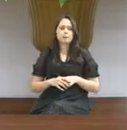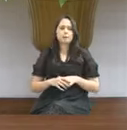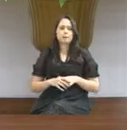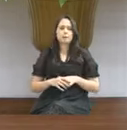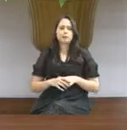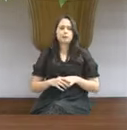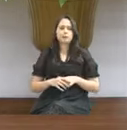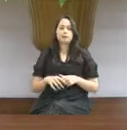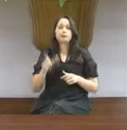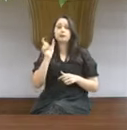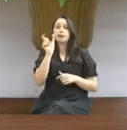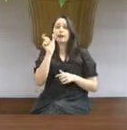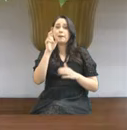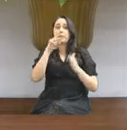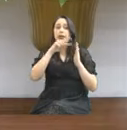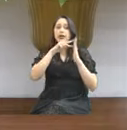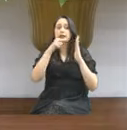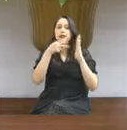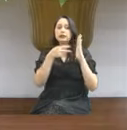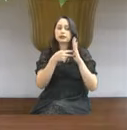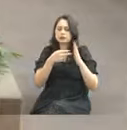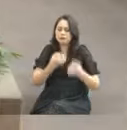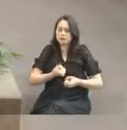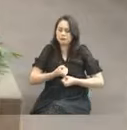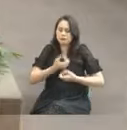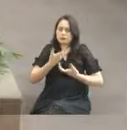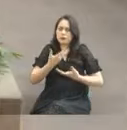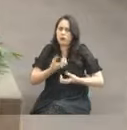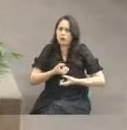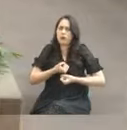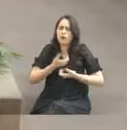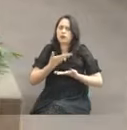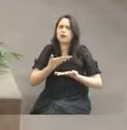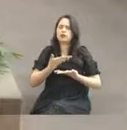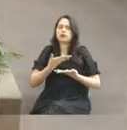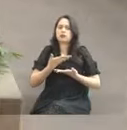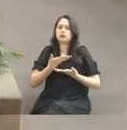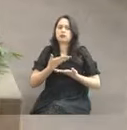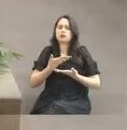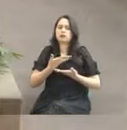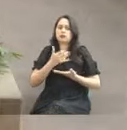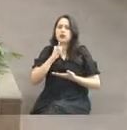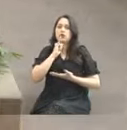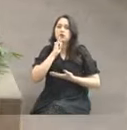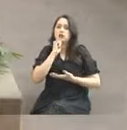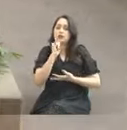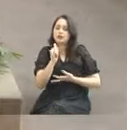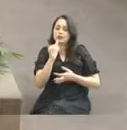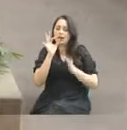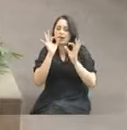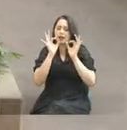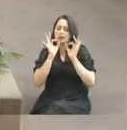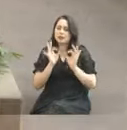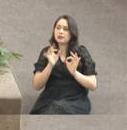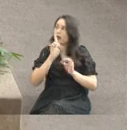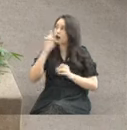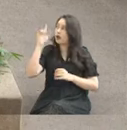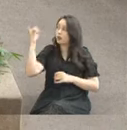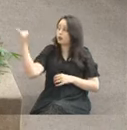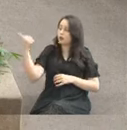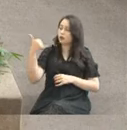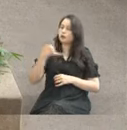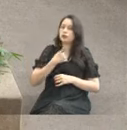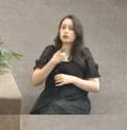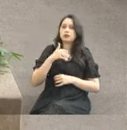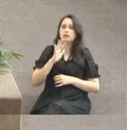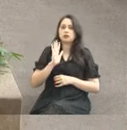Homologia significa uma confissão. Significa dizer algo que Deus diz.